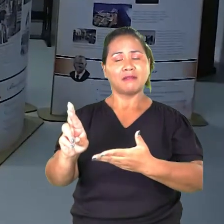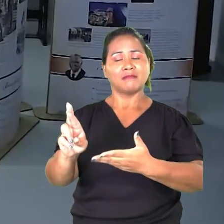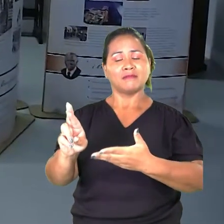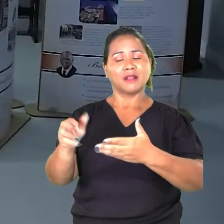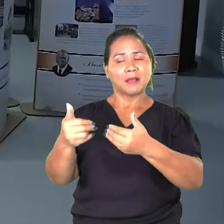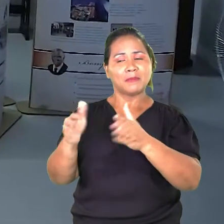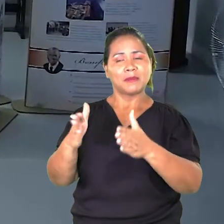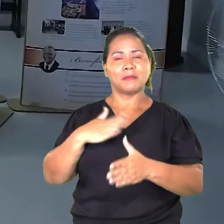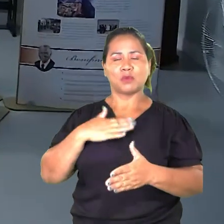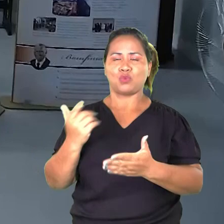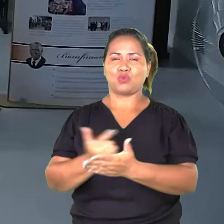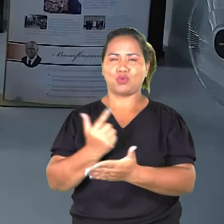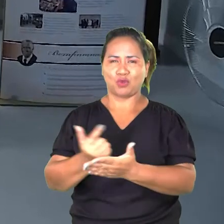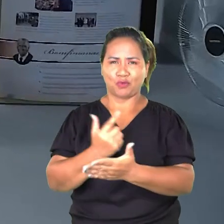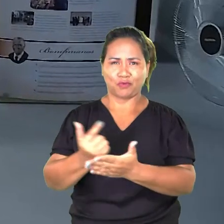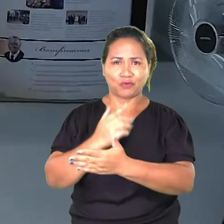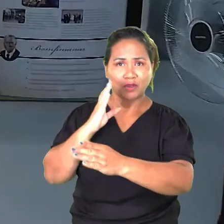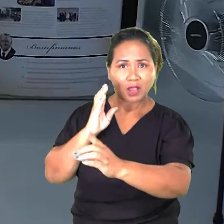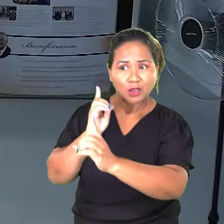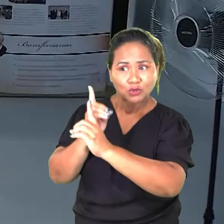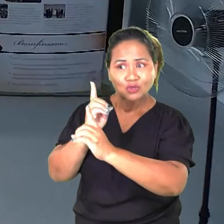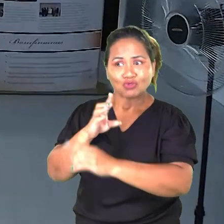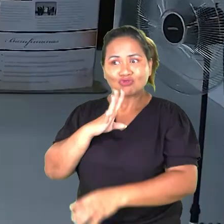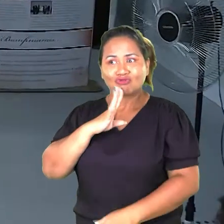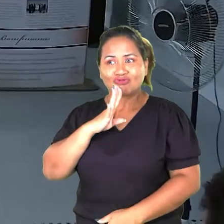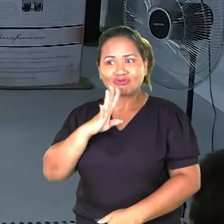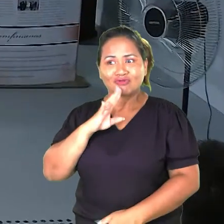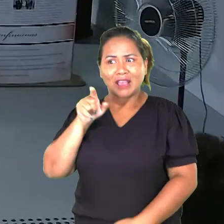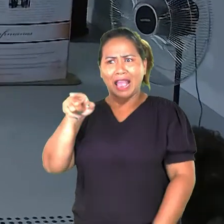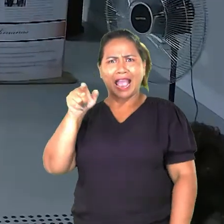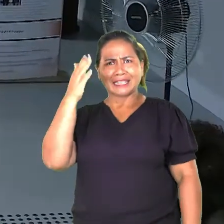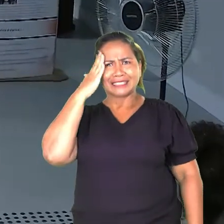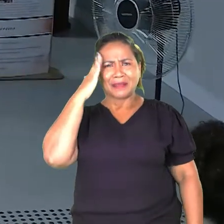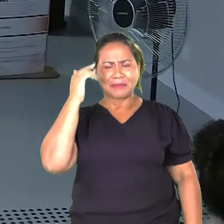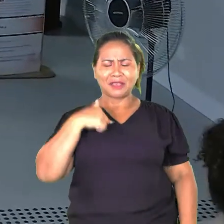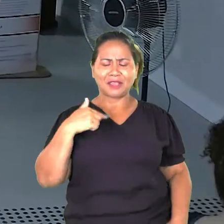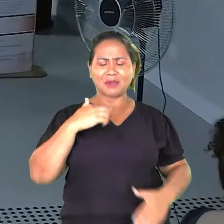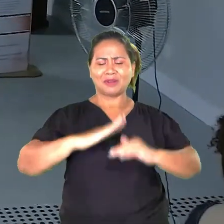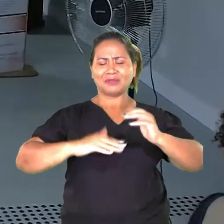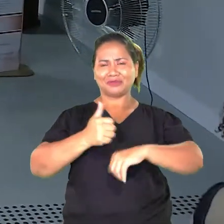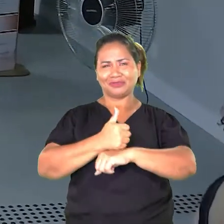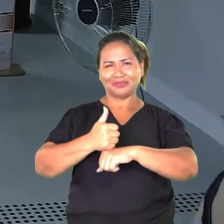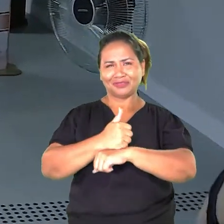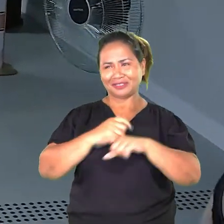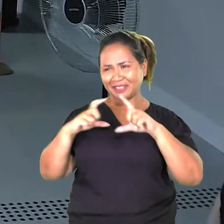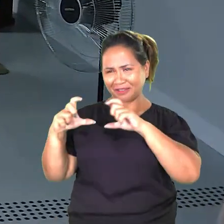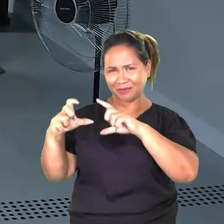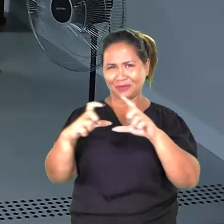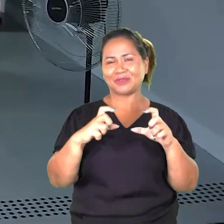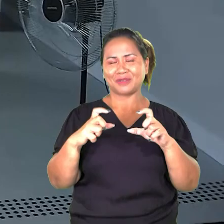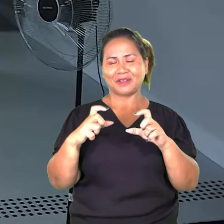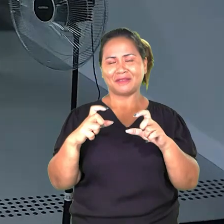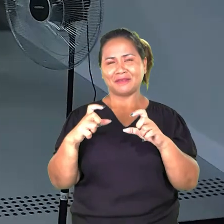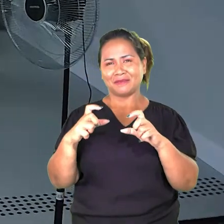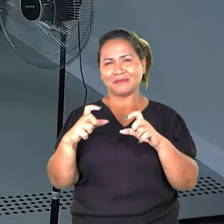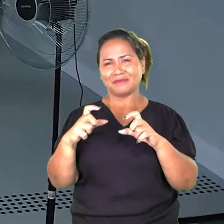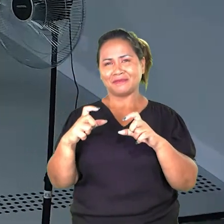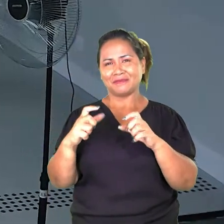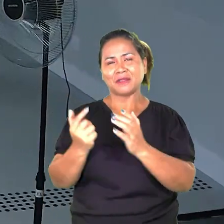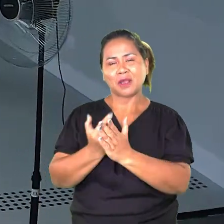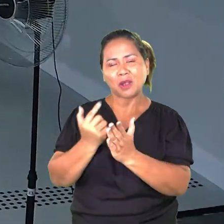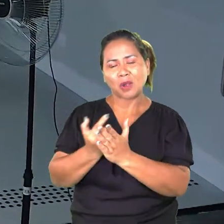assim que conheci o poeta e ele descobriu que, na época, eu fotografava as obras de Anita Malfatti para